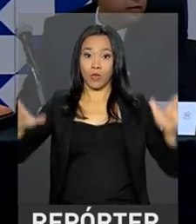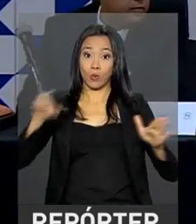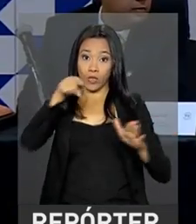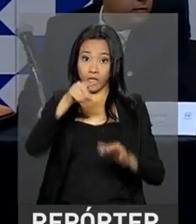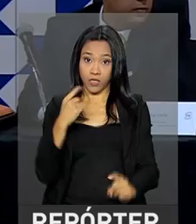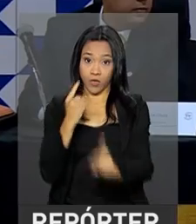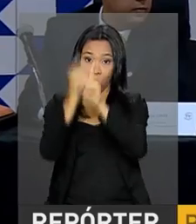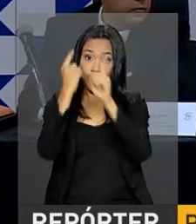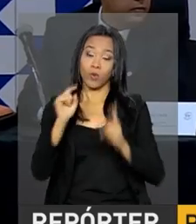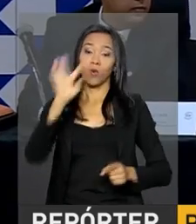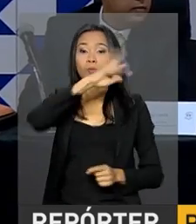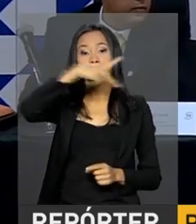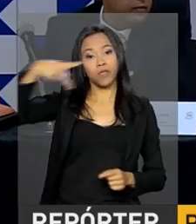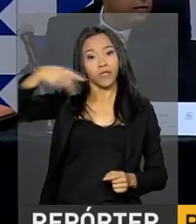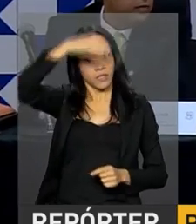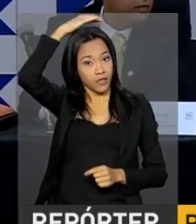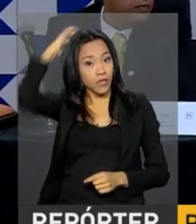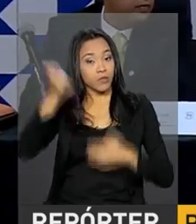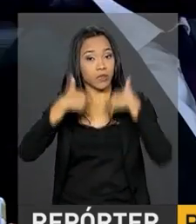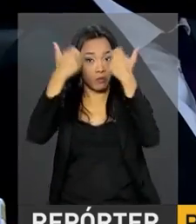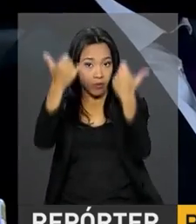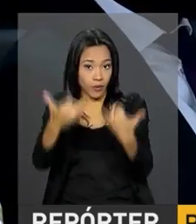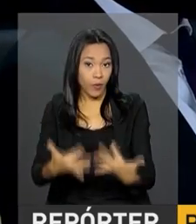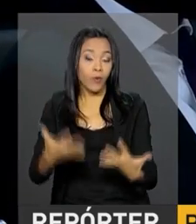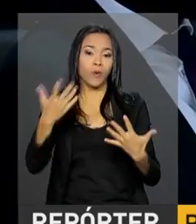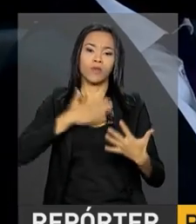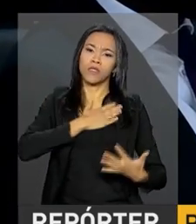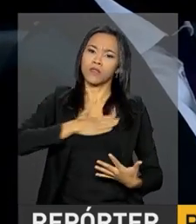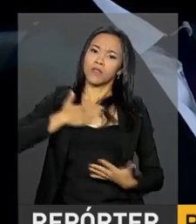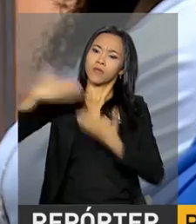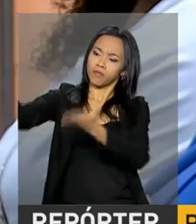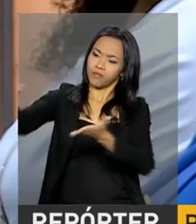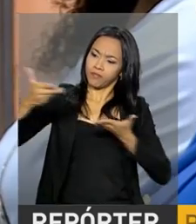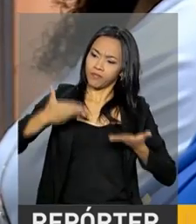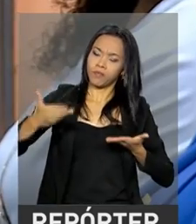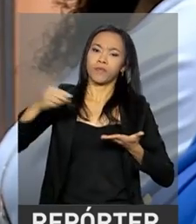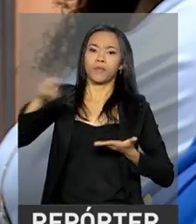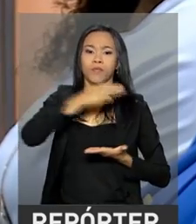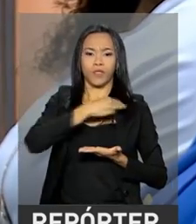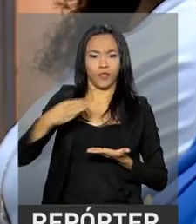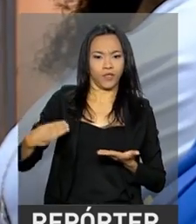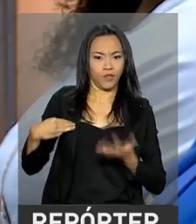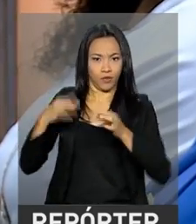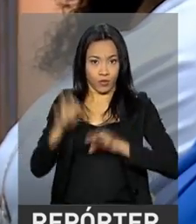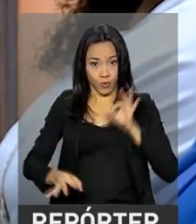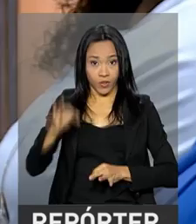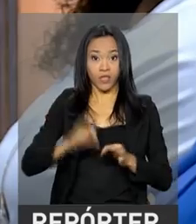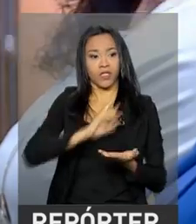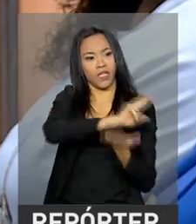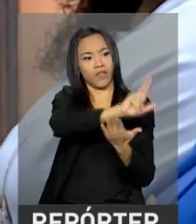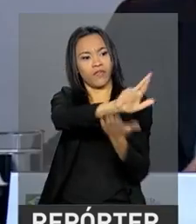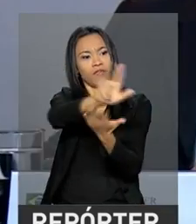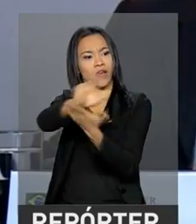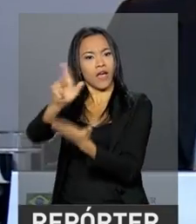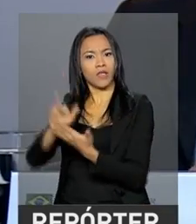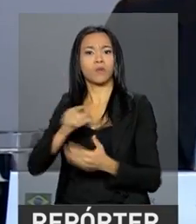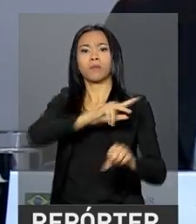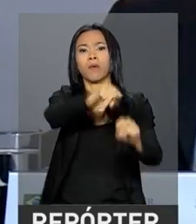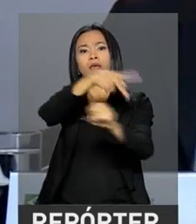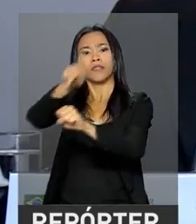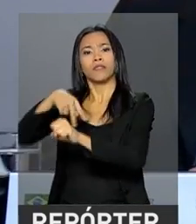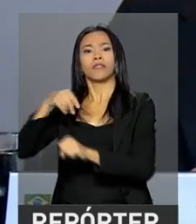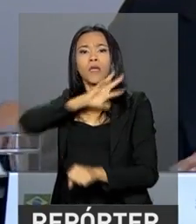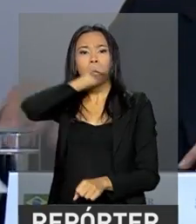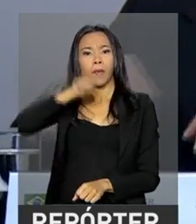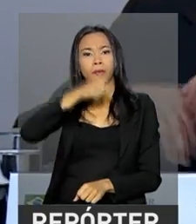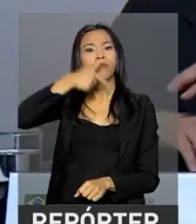presidente temer falou fação em receber os ministros da Justiça da comunidade de Países de Língua Portuguesa o presidente